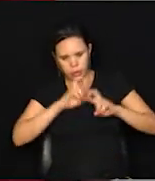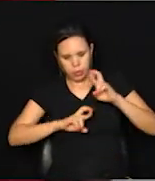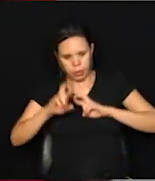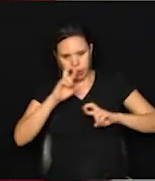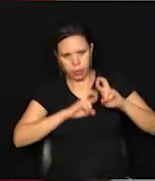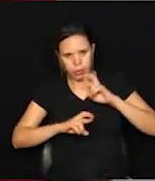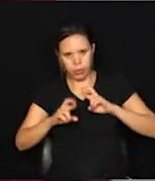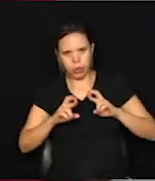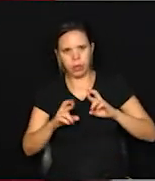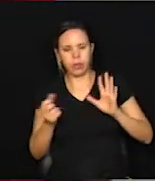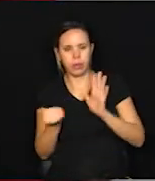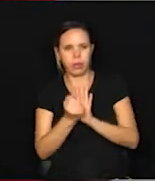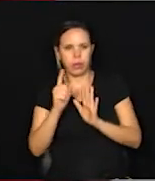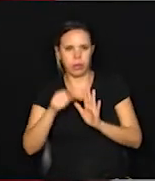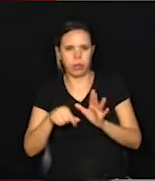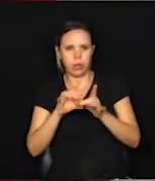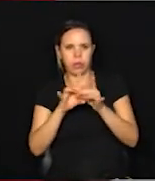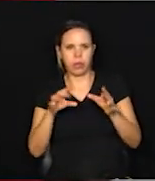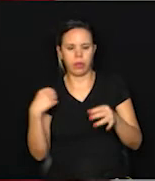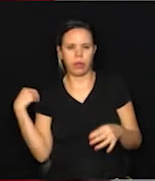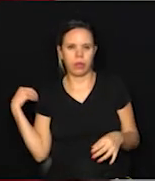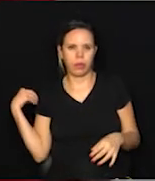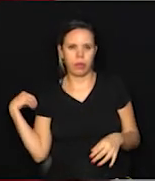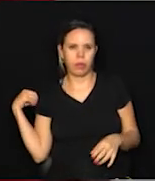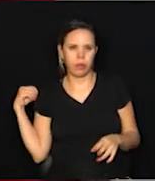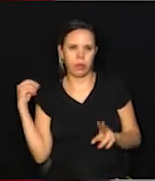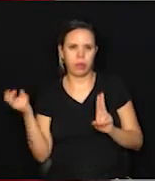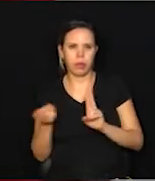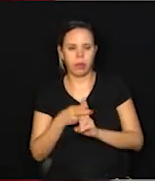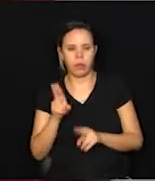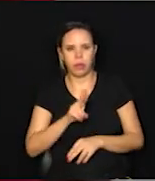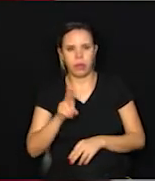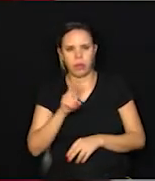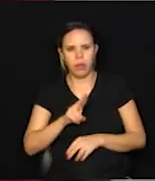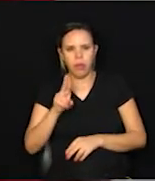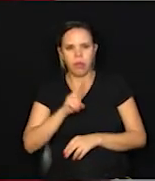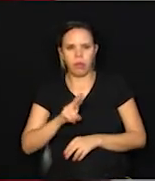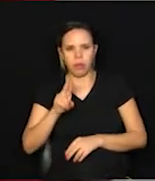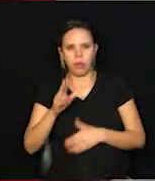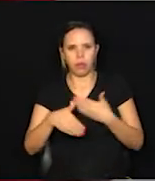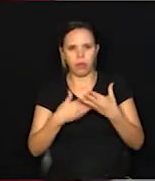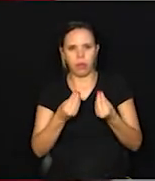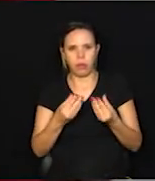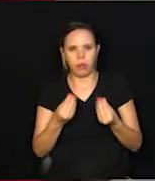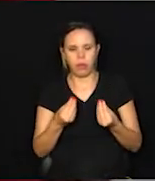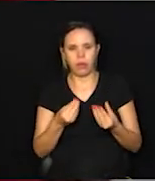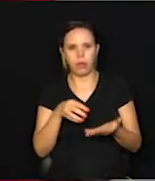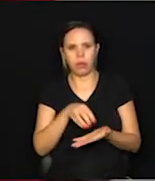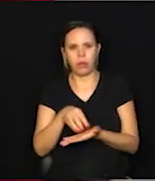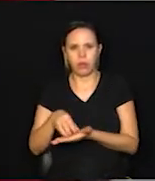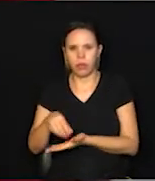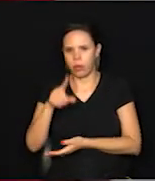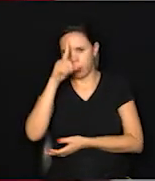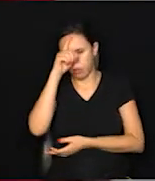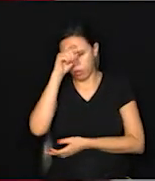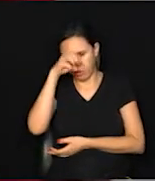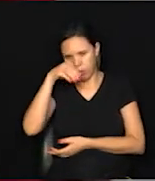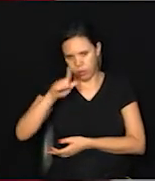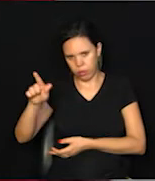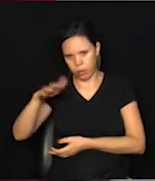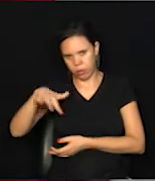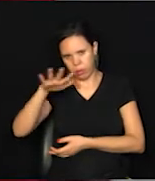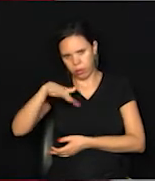um marcador que é disponível no SUS, que nós utilizamos muito frequentemente nas unidades hospitalares da rede Mário